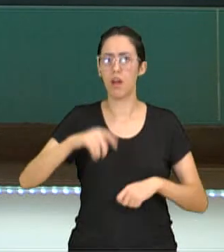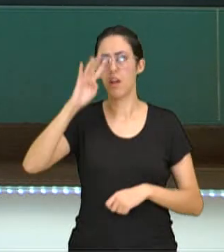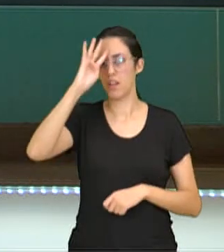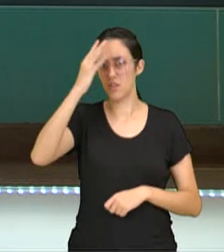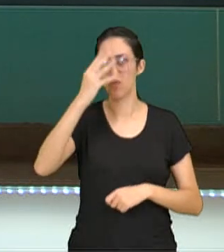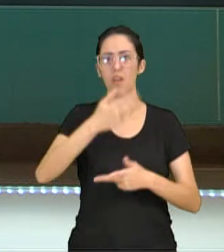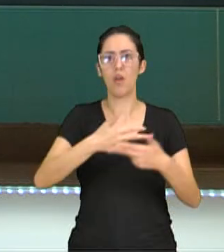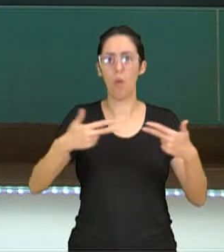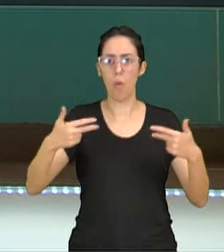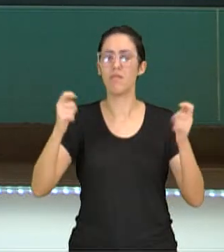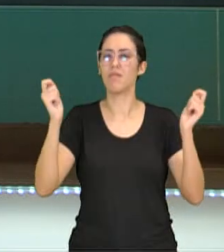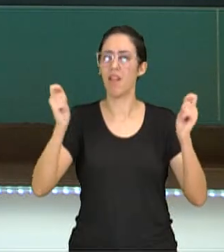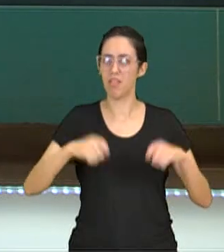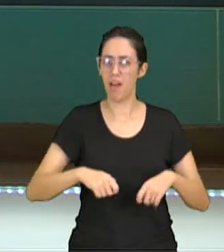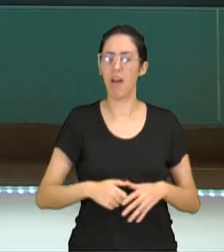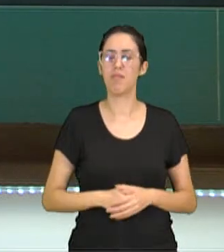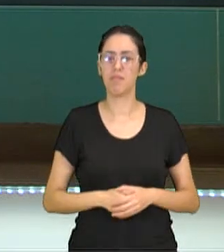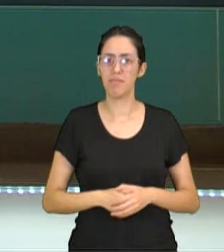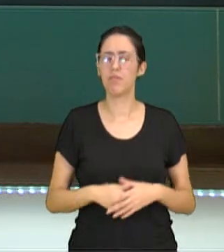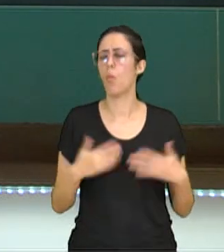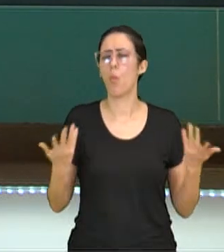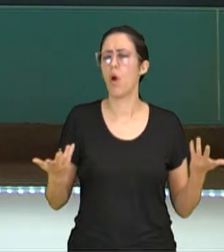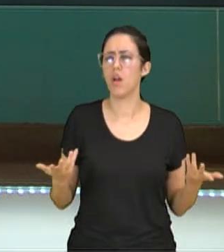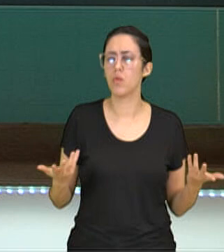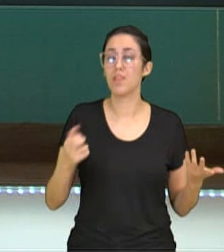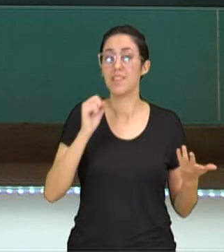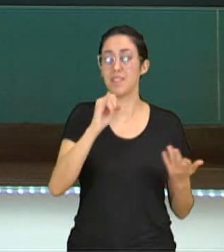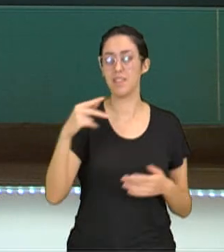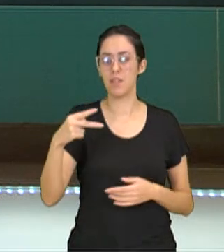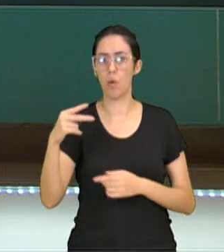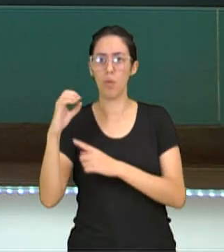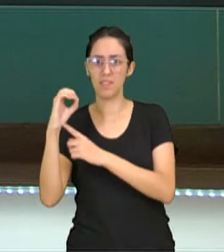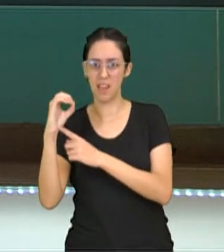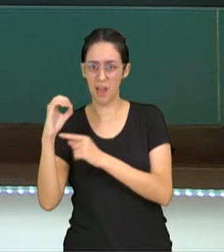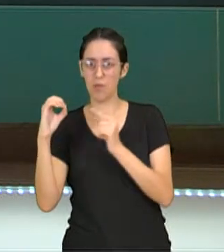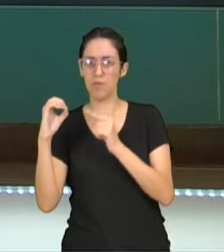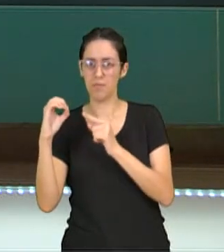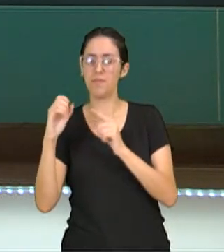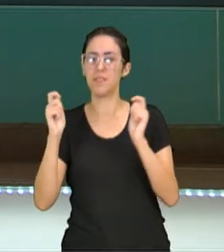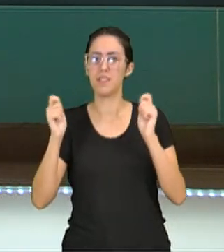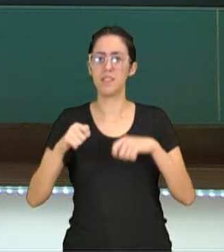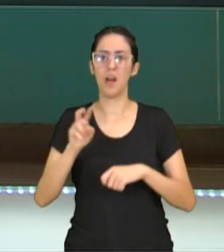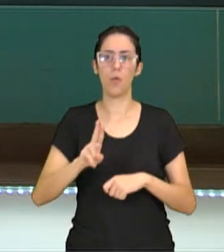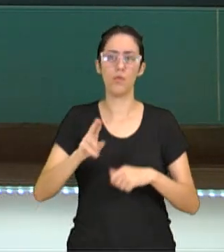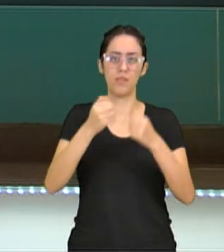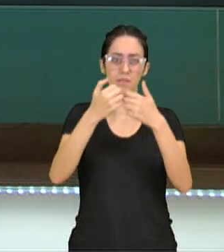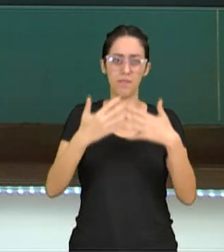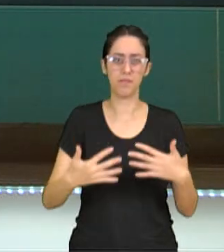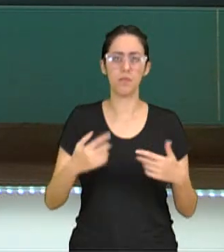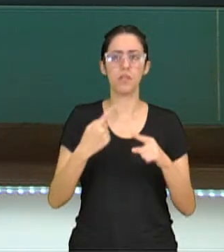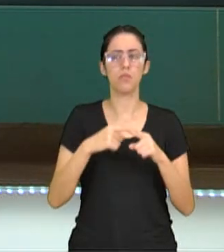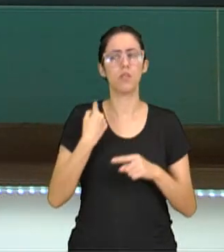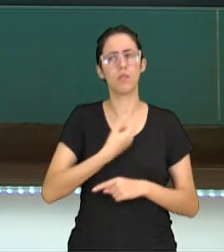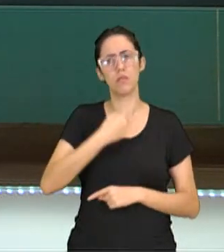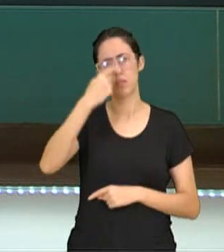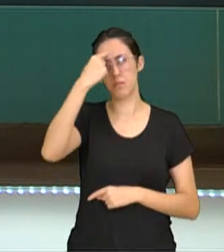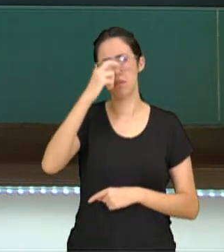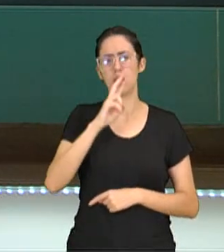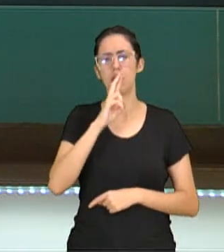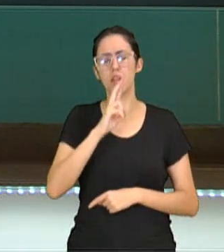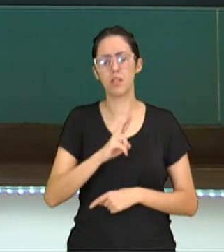resolve situações. Quando? Quando você tem um igual a zero, certo? Porque nós repetemos sempre aquela ideia do produto.